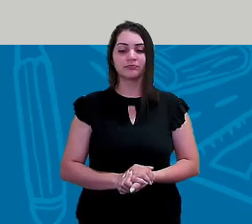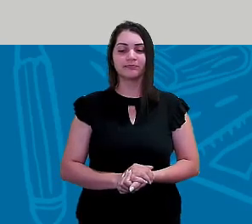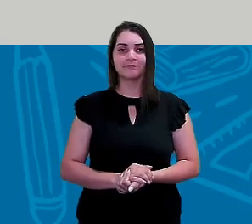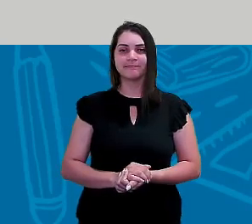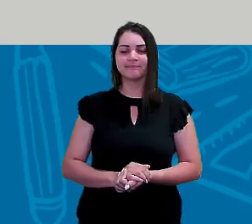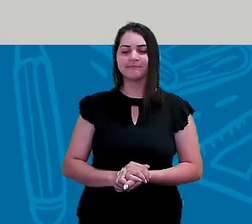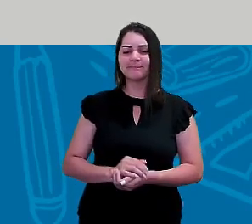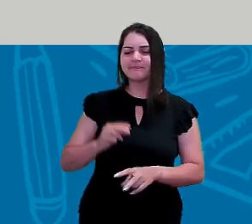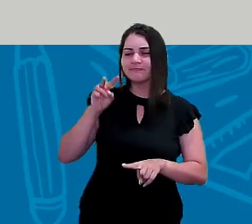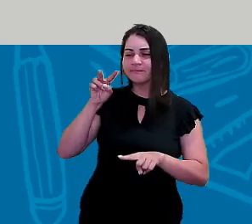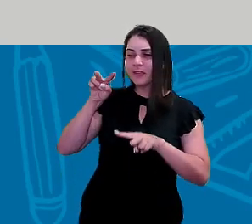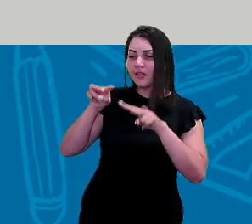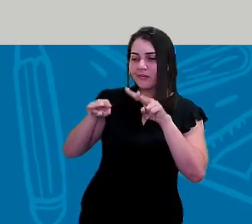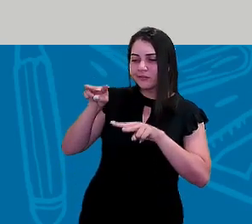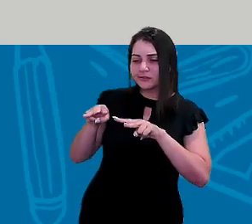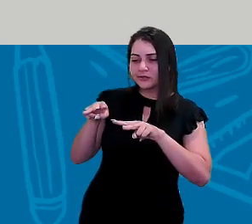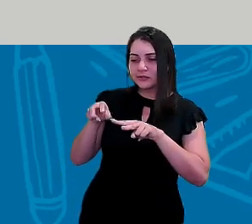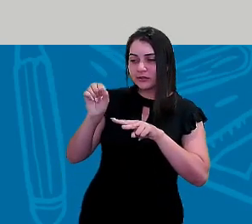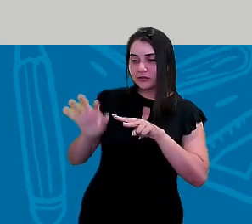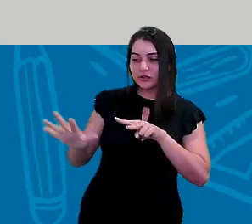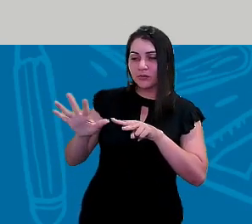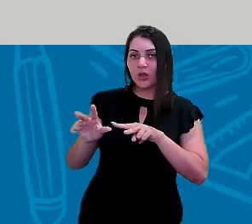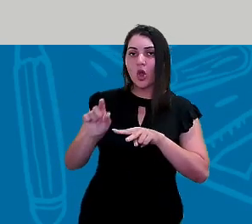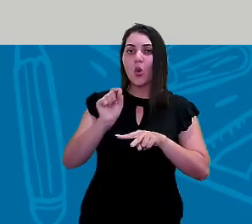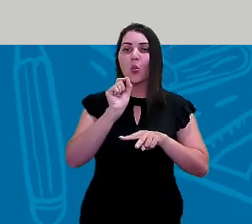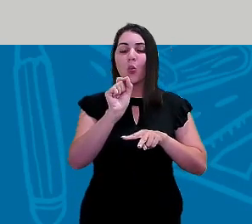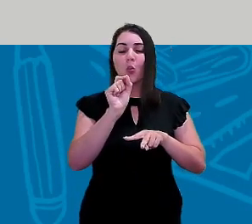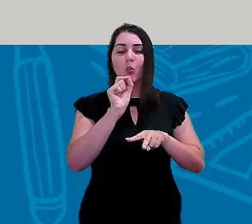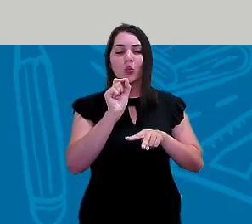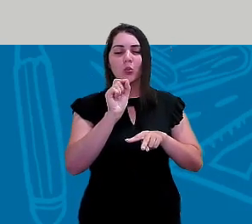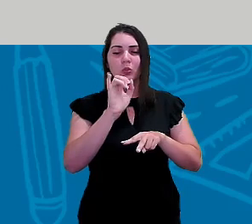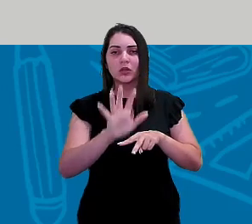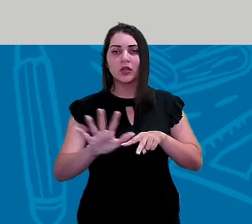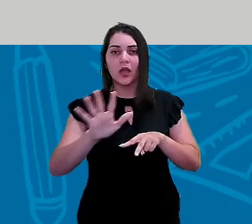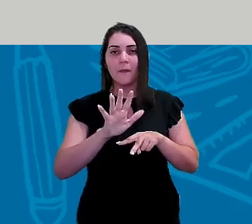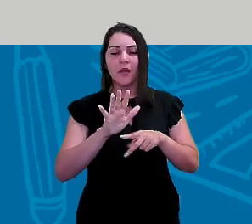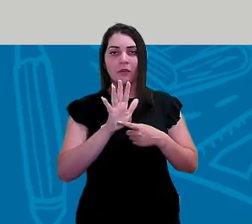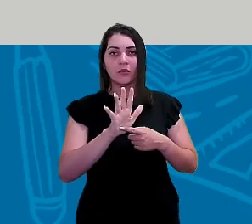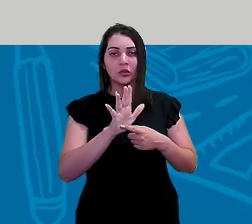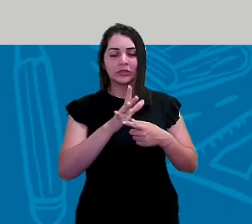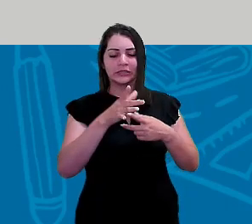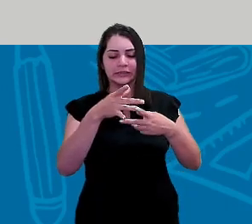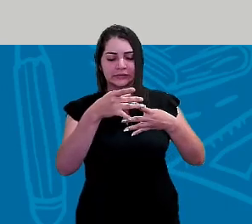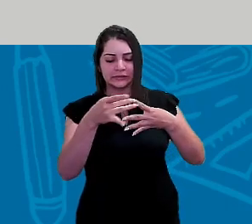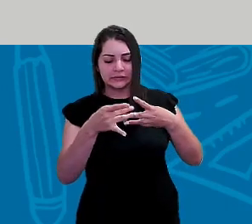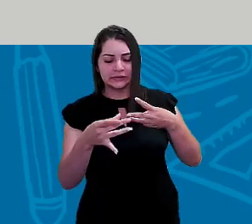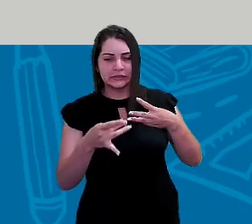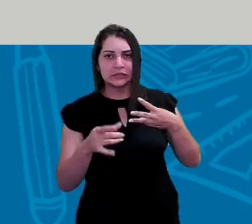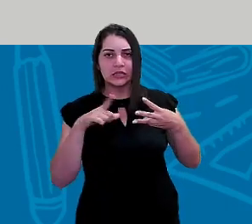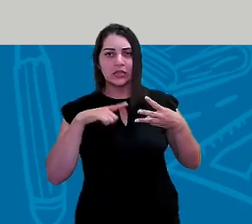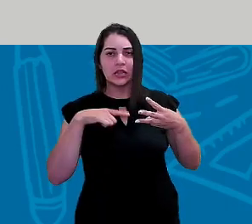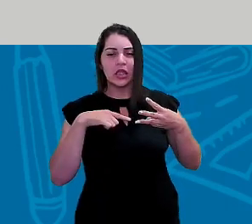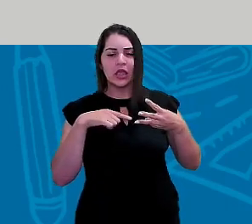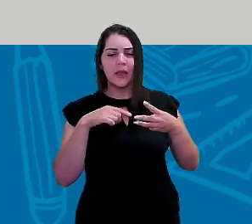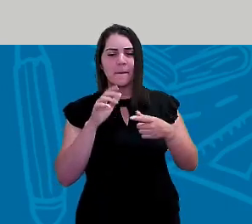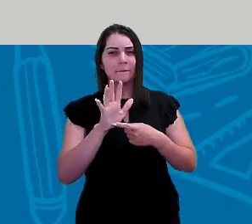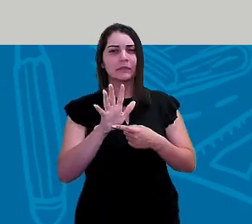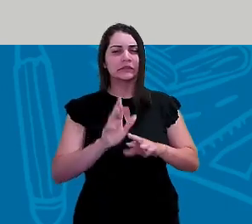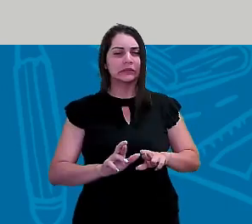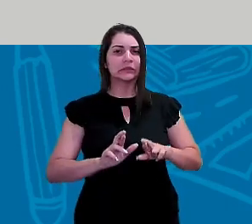Analisando as imagens, vê só. O que as imagens mostram? Cada uma tem um perfil diferente, que mostra